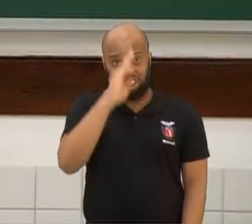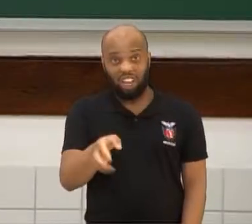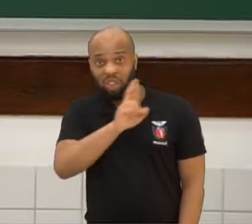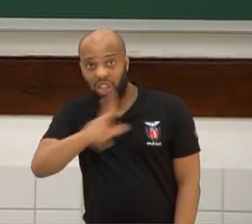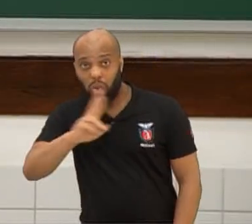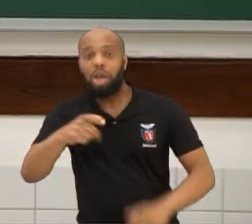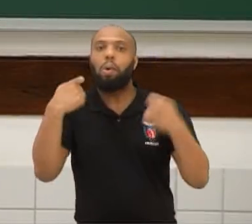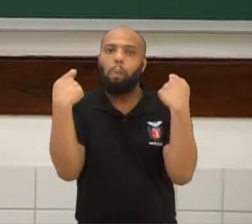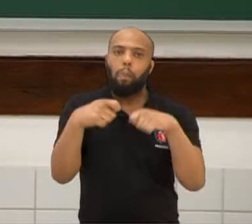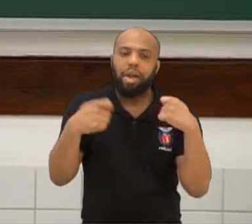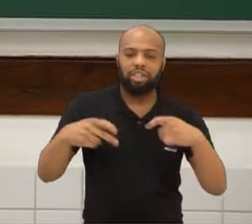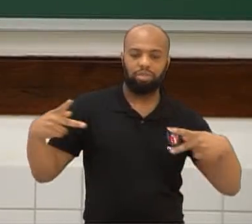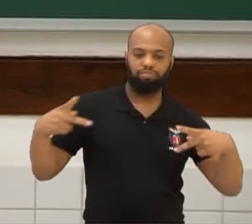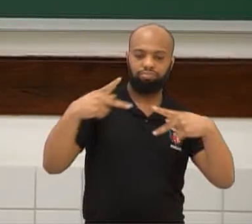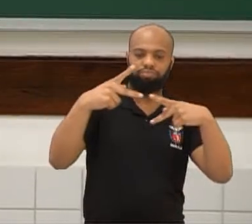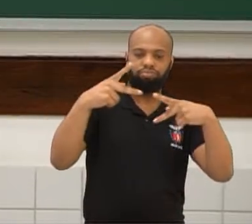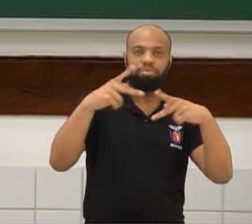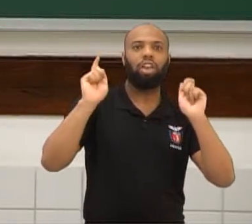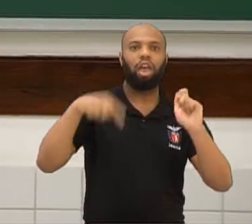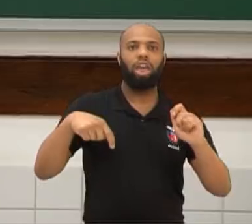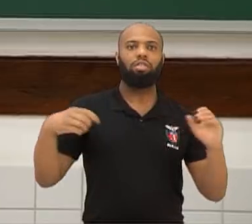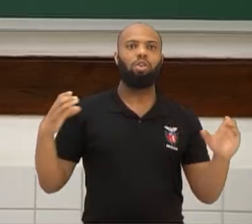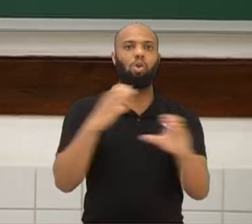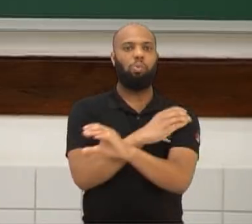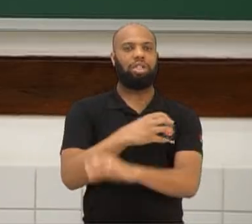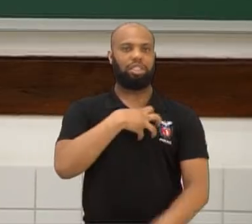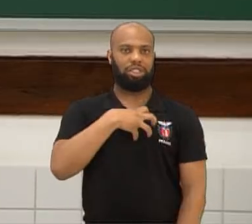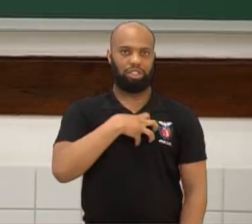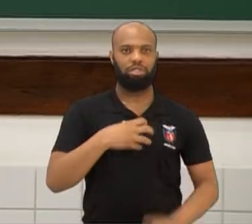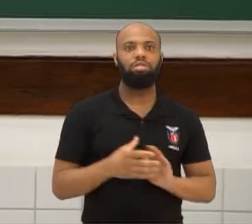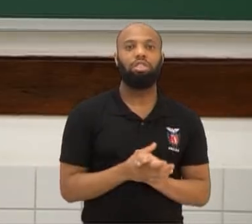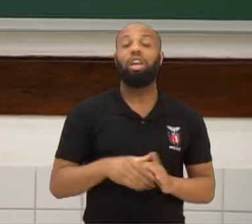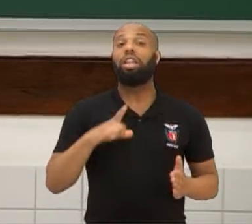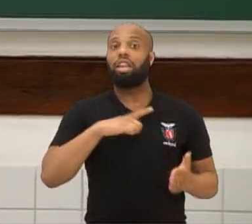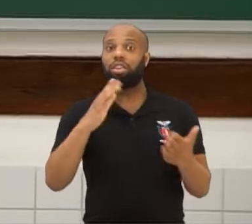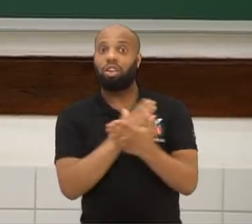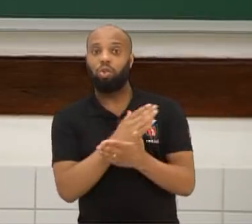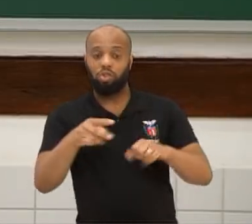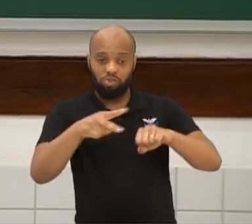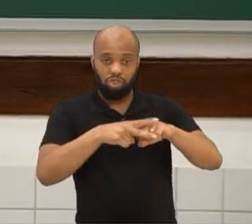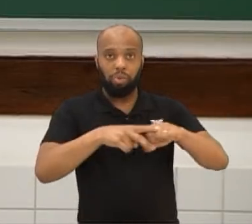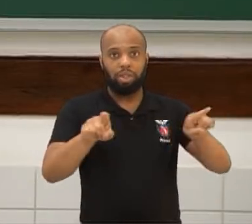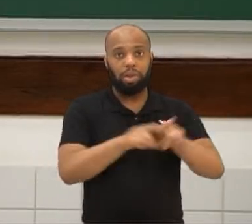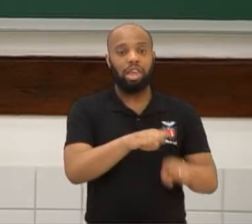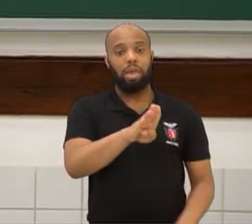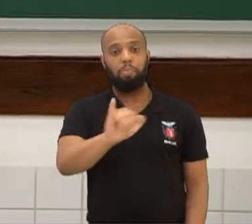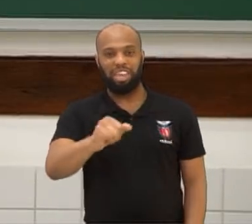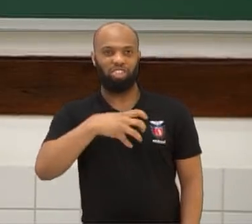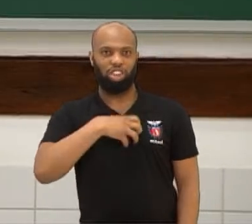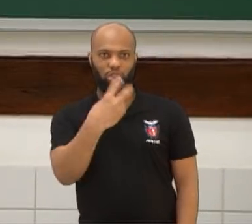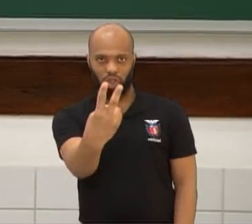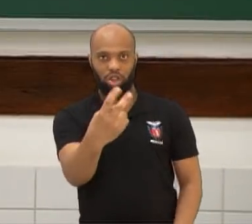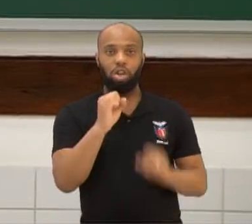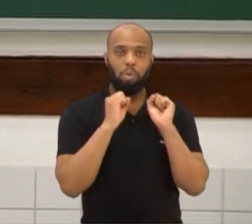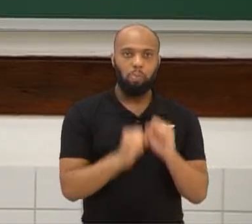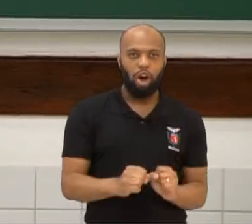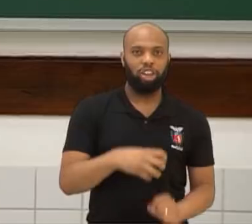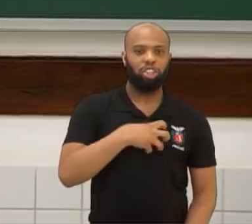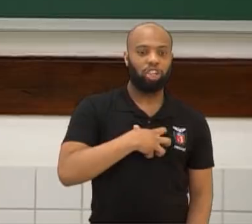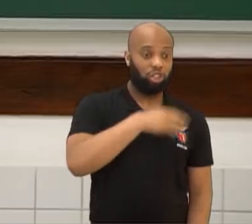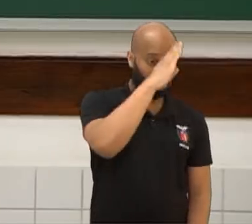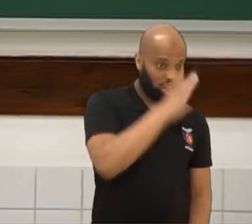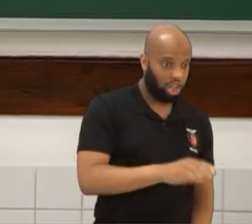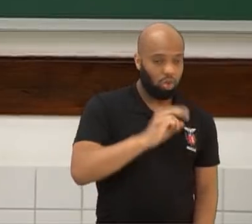ele precisa de preposição para completar o sentido. Né? E a gente tem verbos que também são bitransitivos, né? Que podem ser transitivo direto